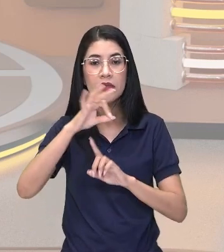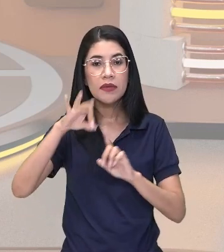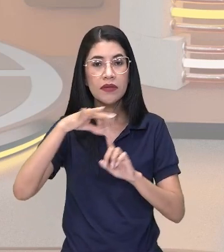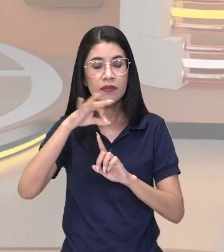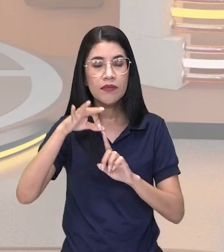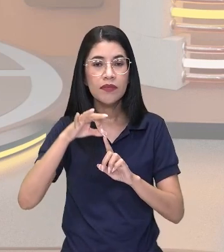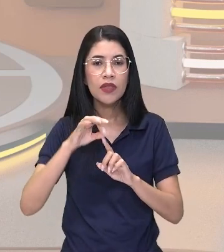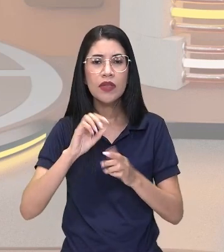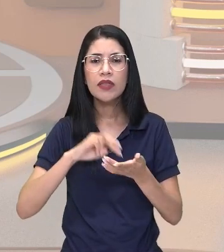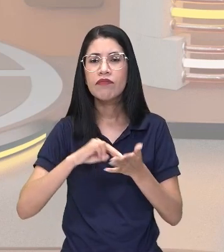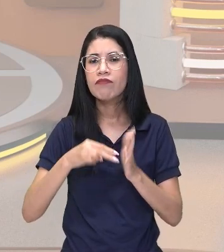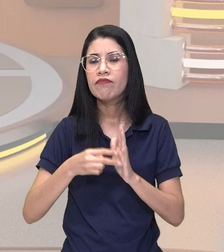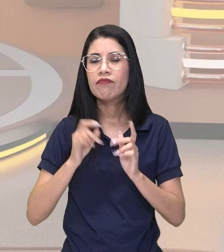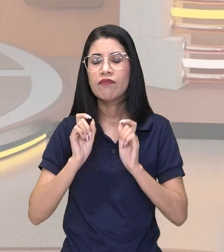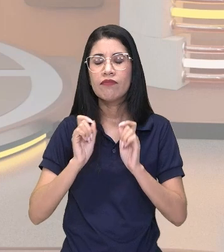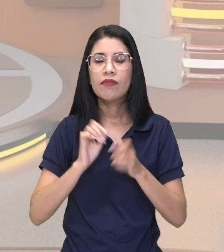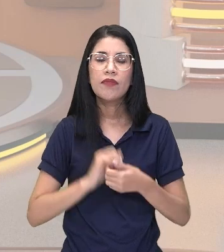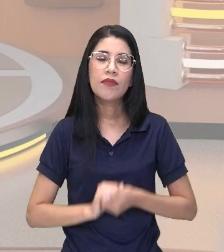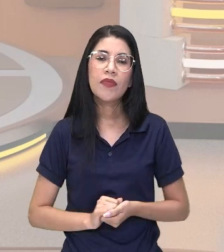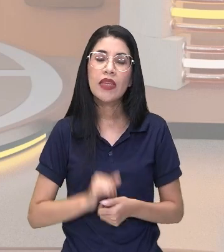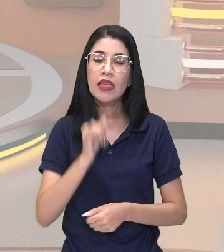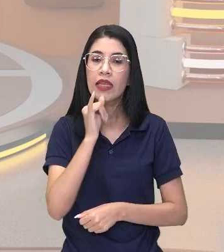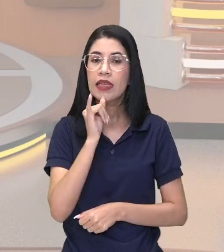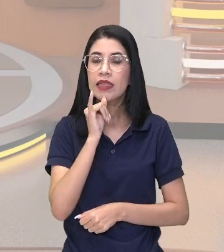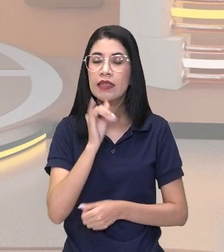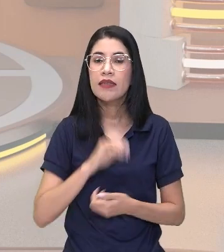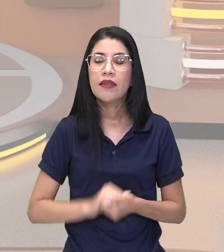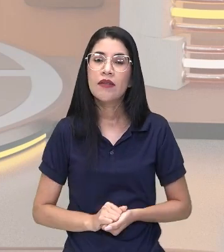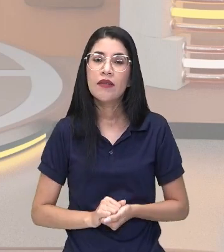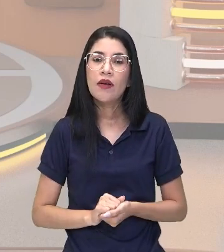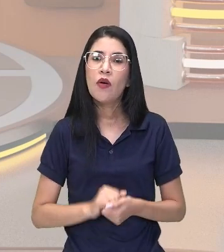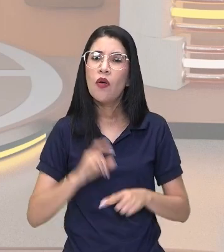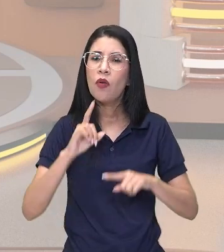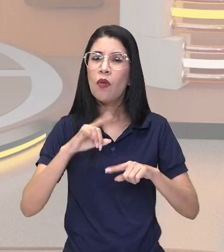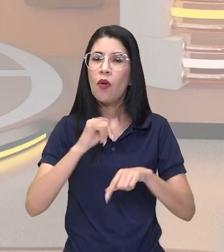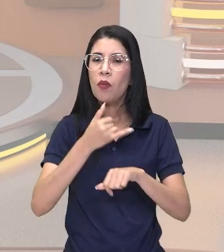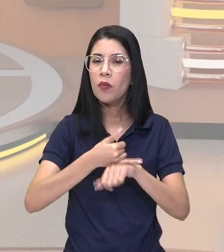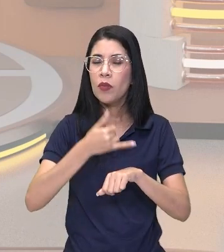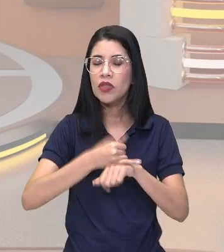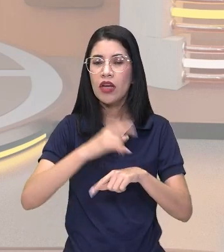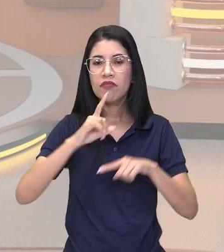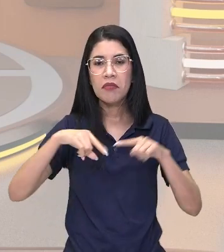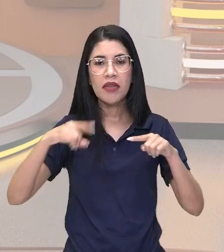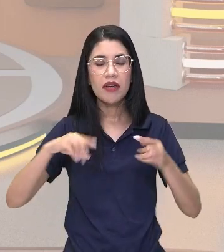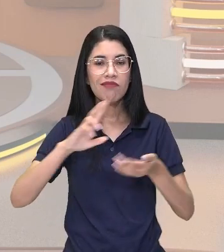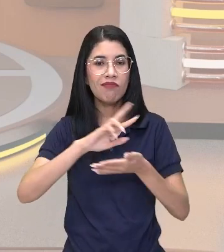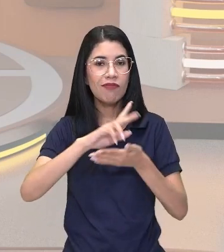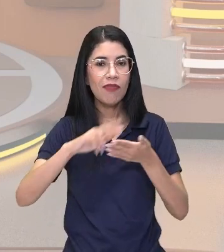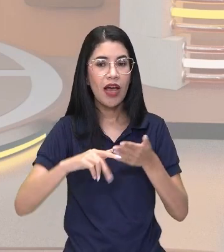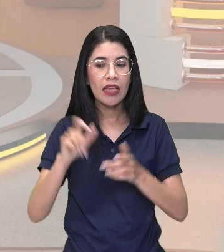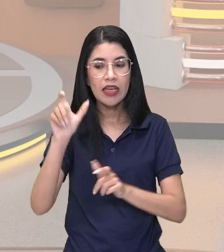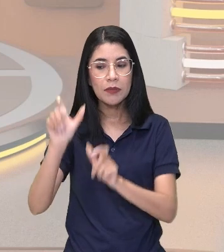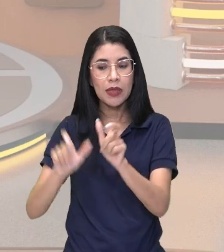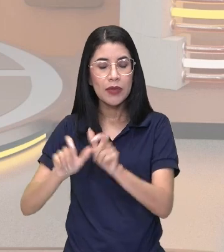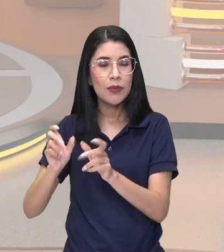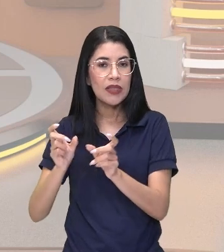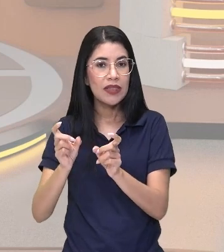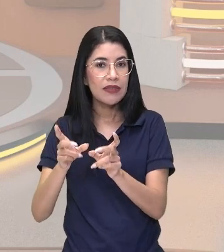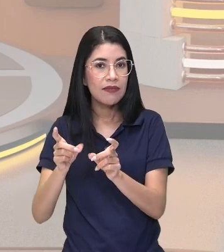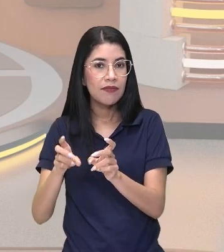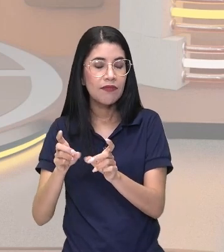O que era relíquias sagradas, professor? Era basicamente objetos que, segundo os vendedores, aqueles que